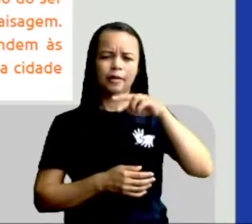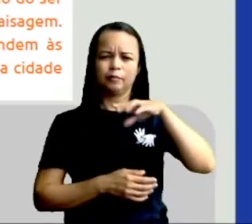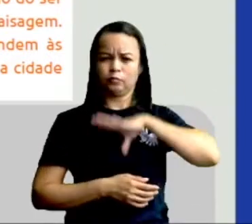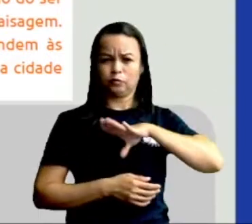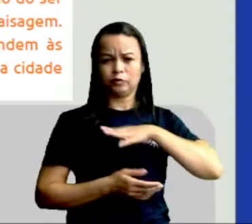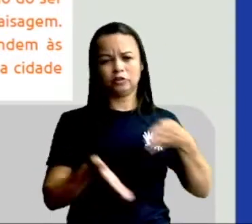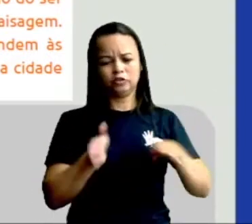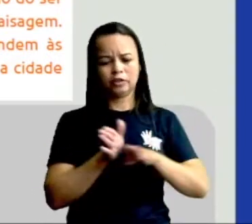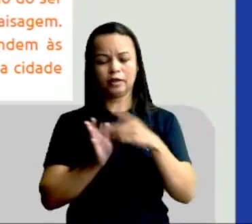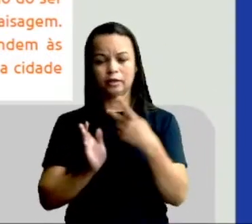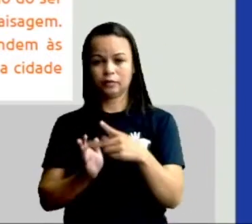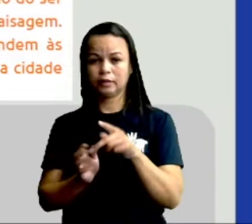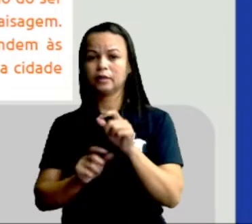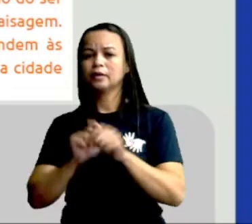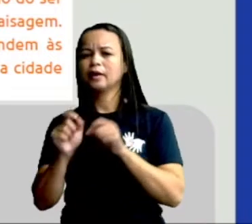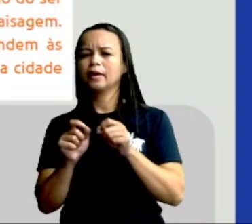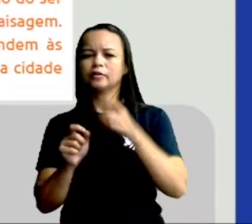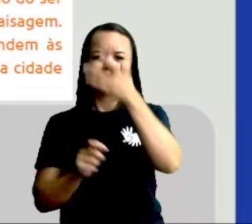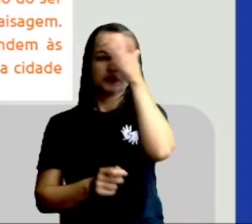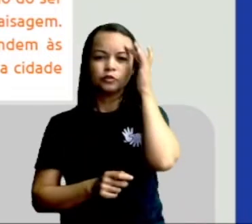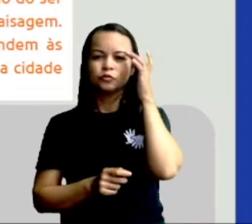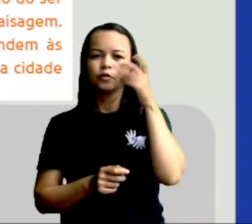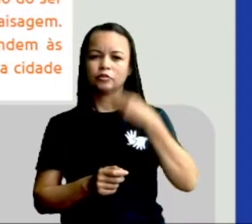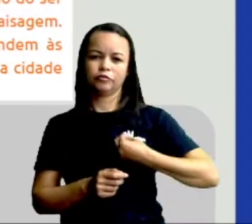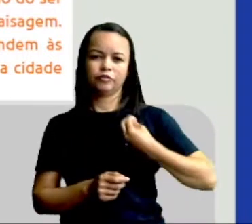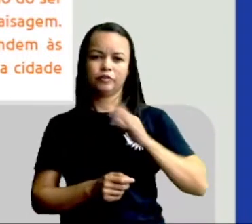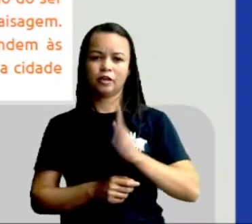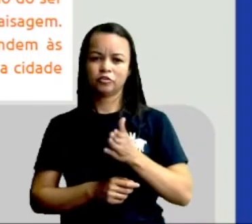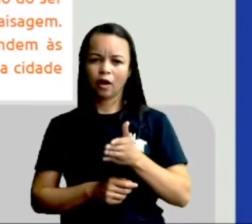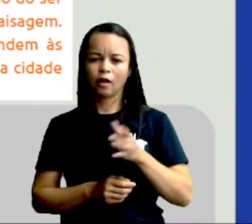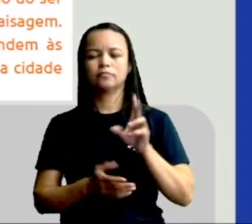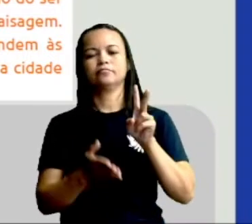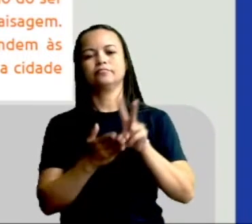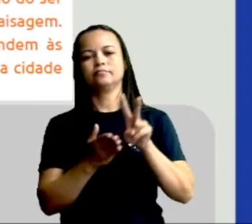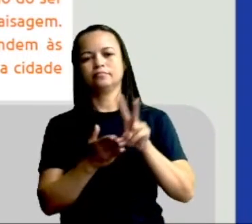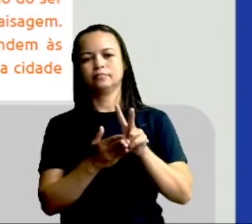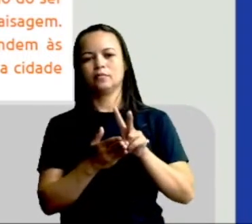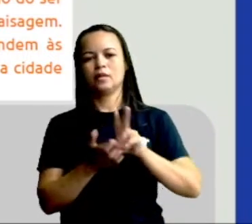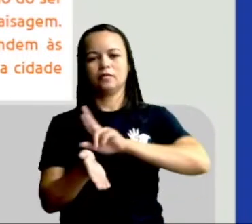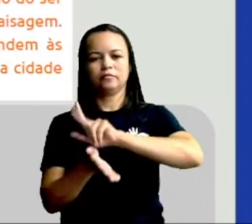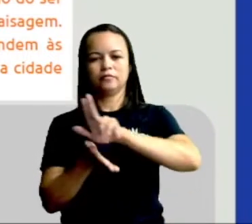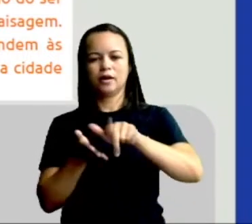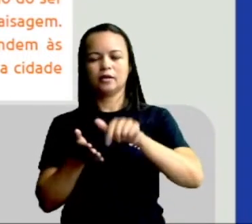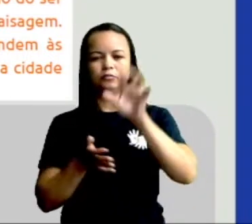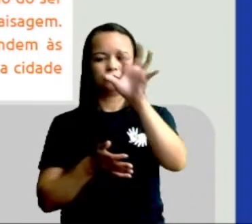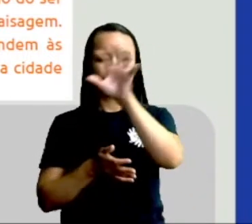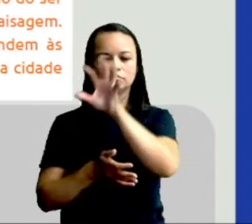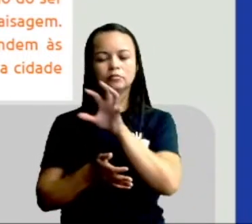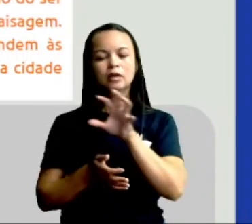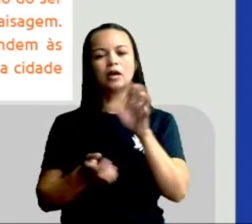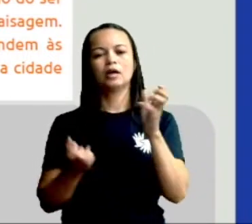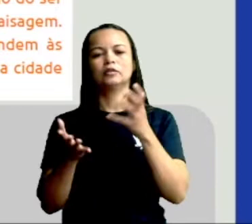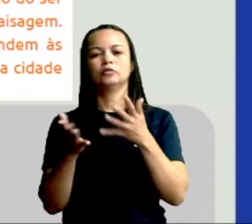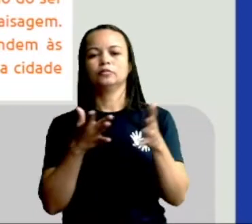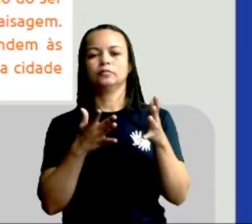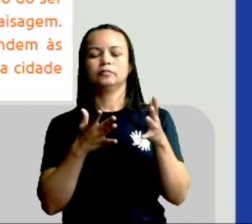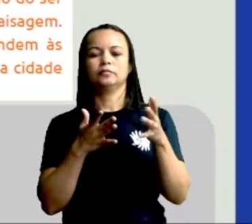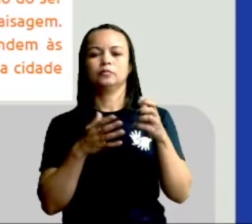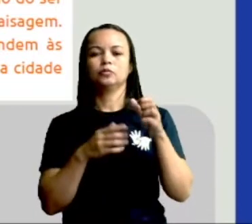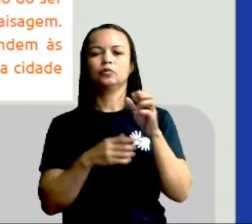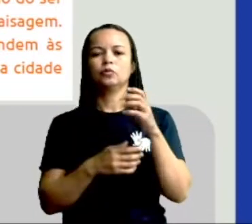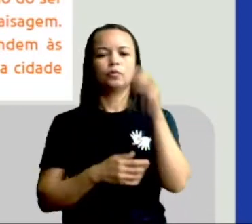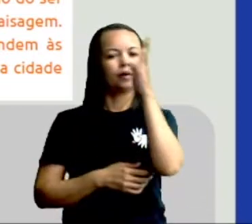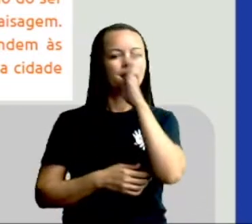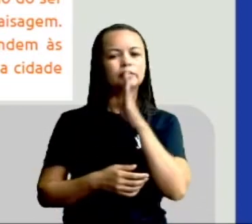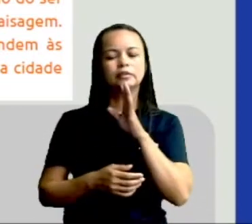Brasil Quem era que já estava aqui morando ossinhos mas muitas regiões do Brasil ainda não tenho sido tocadas